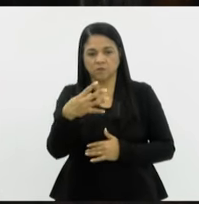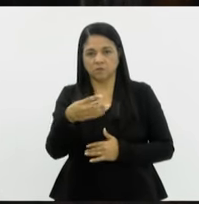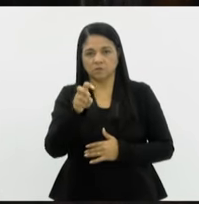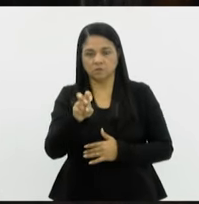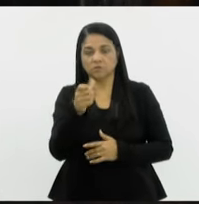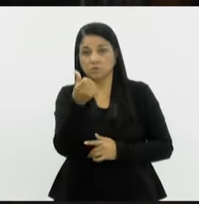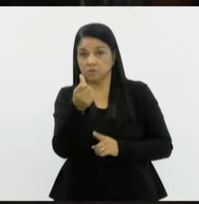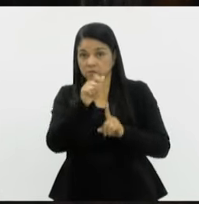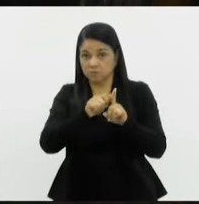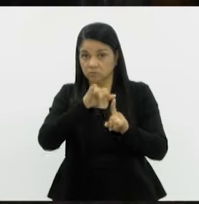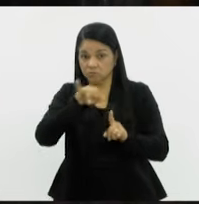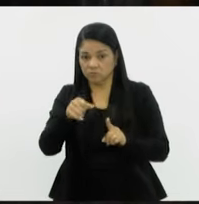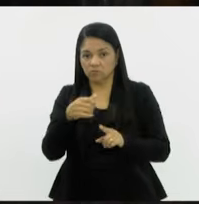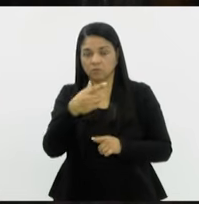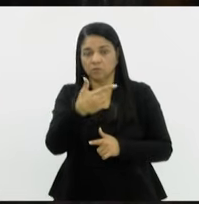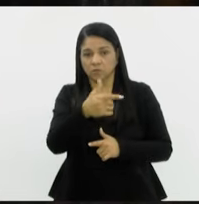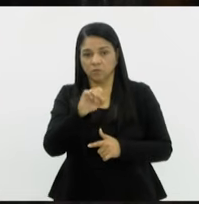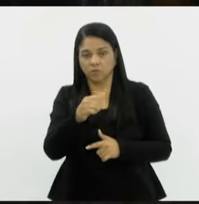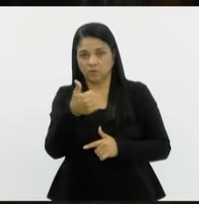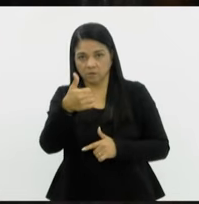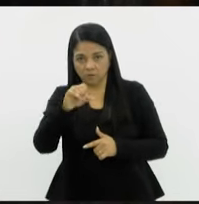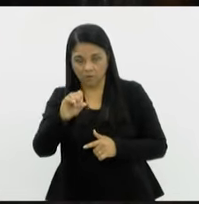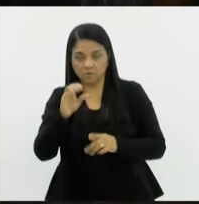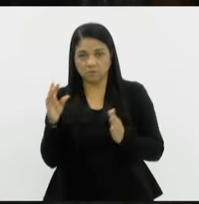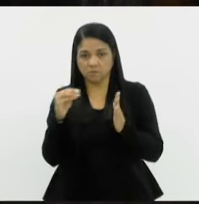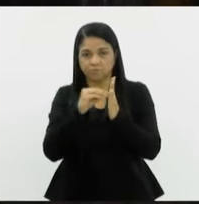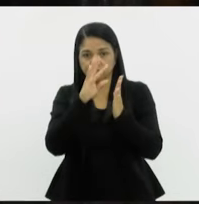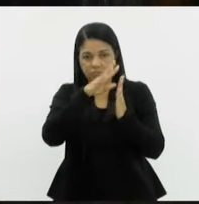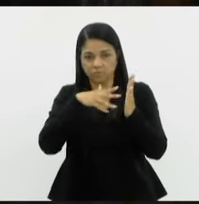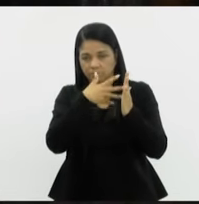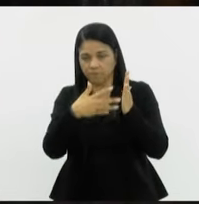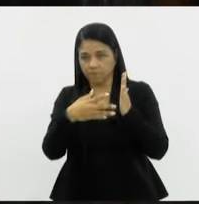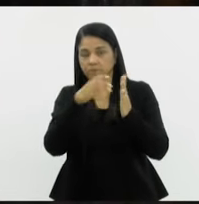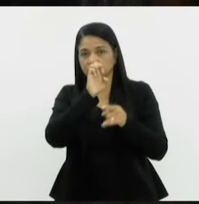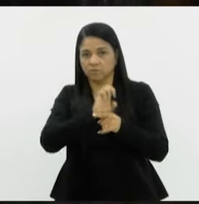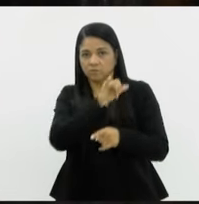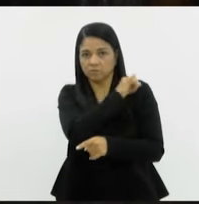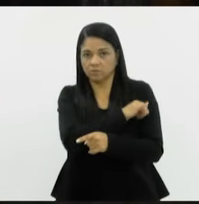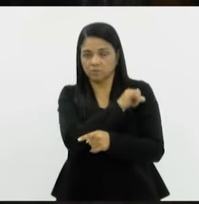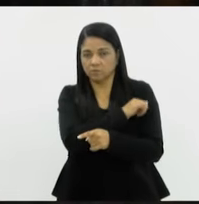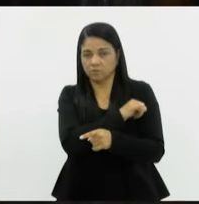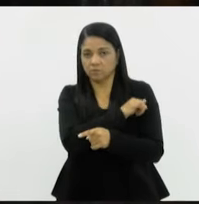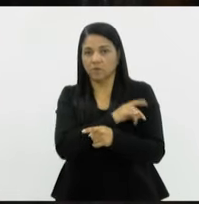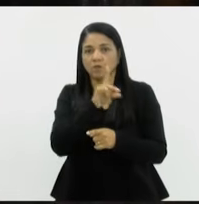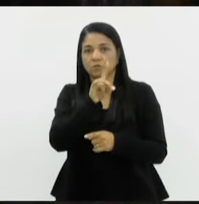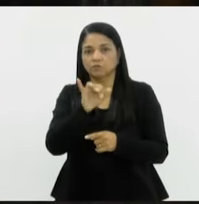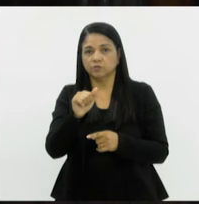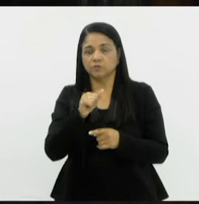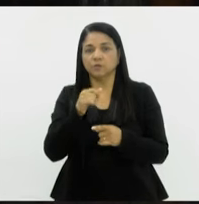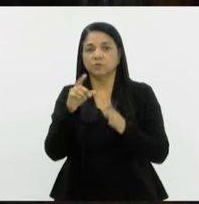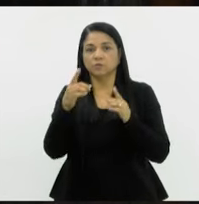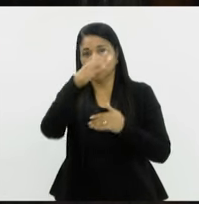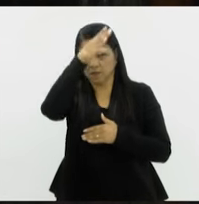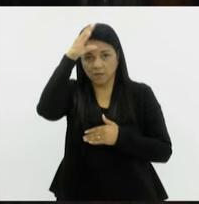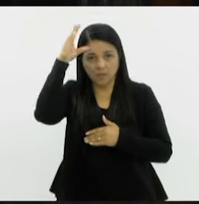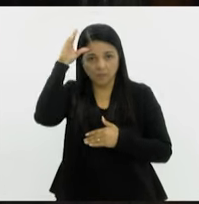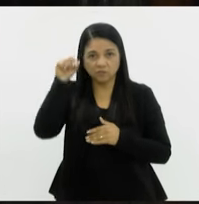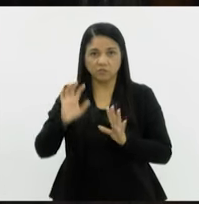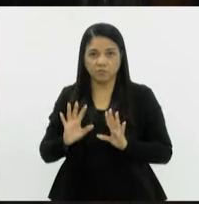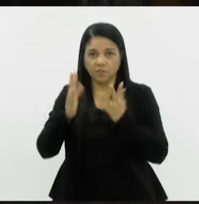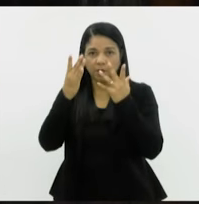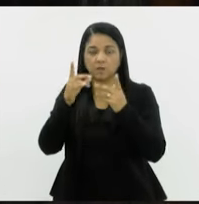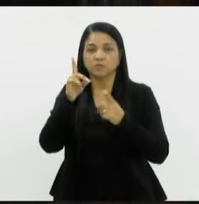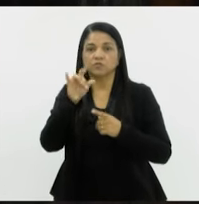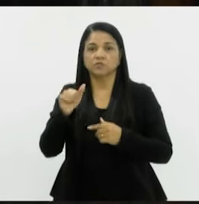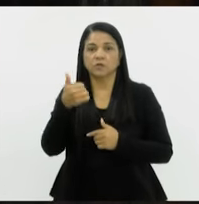2010, para incluir no calendário oficial do Estado do Rio de Janeiro o dia do cliente a ser comemorado